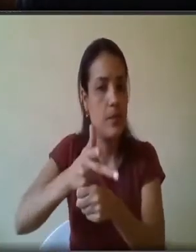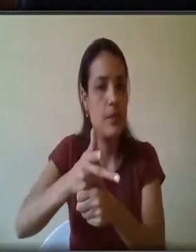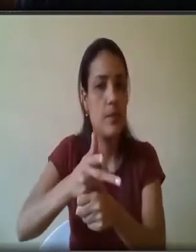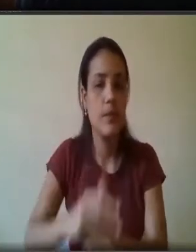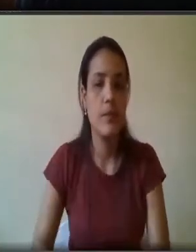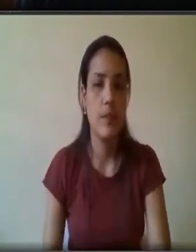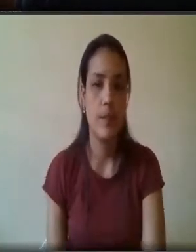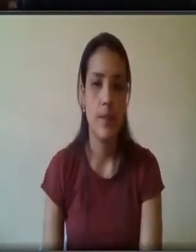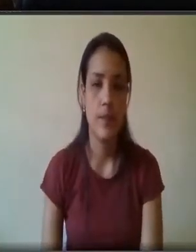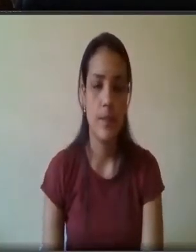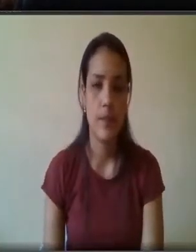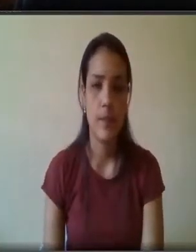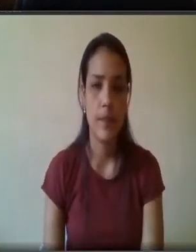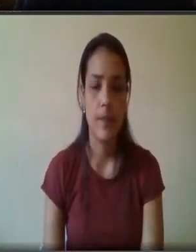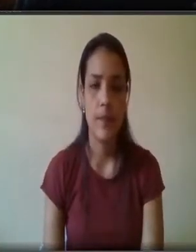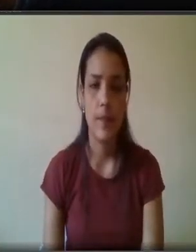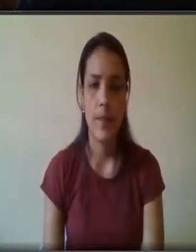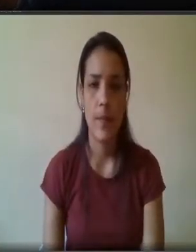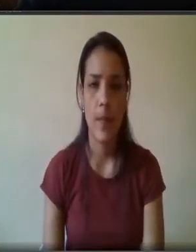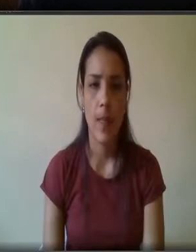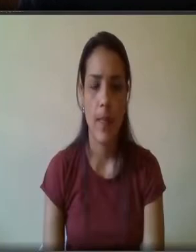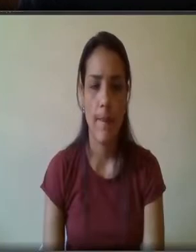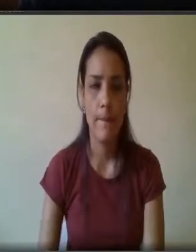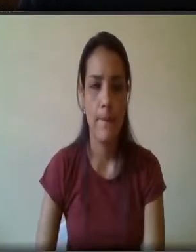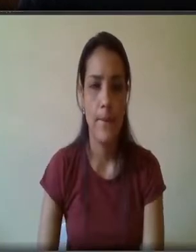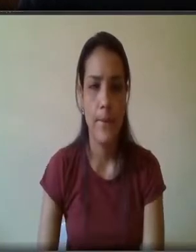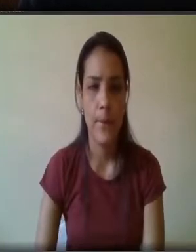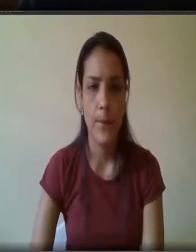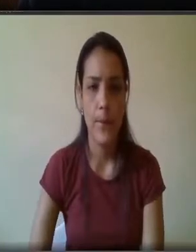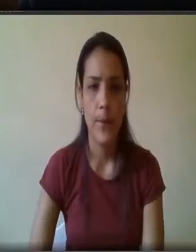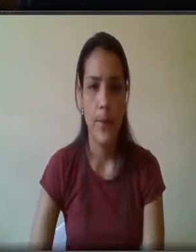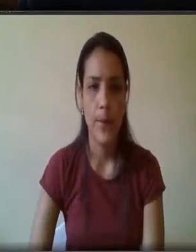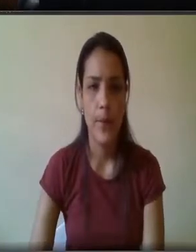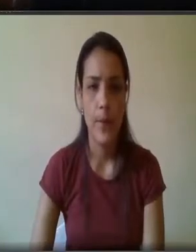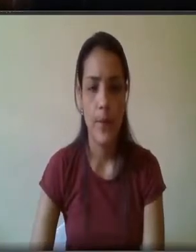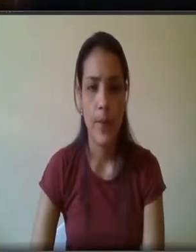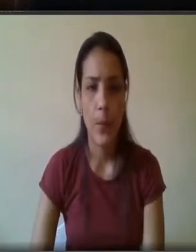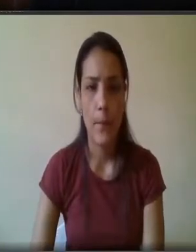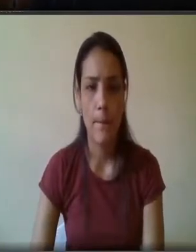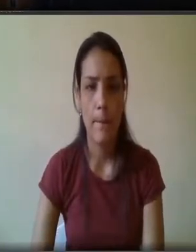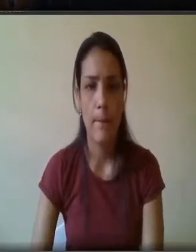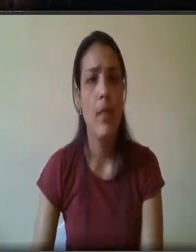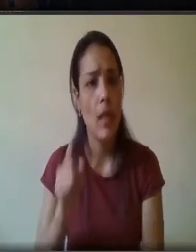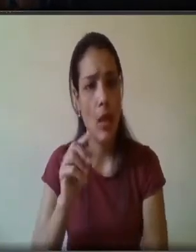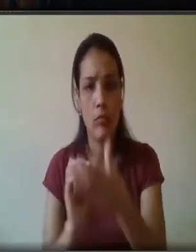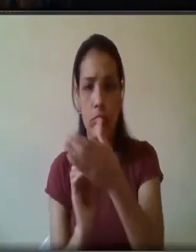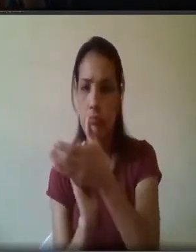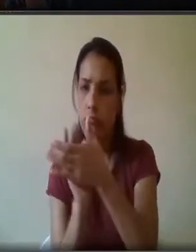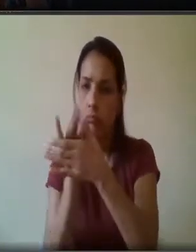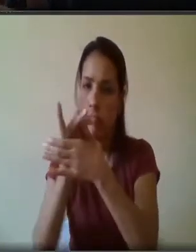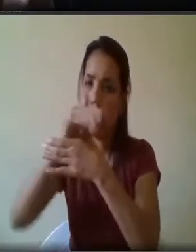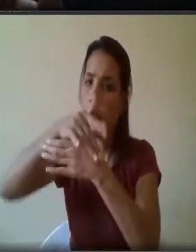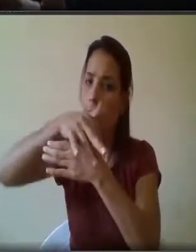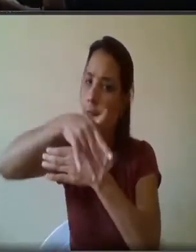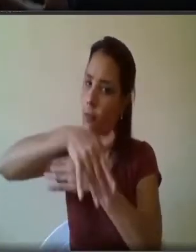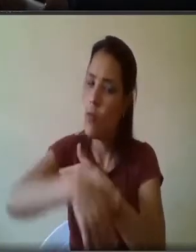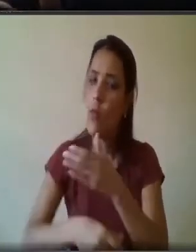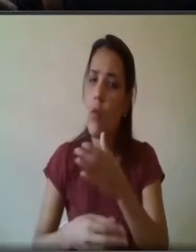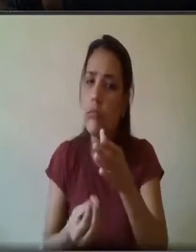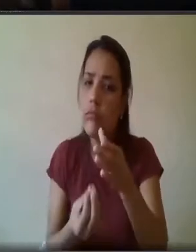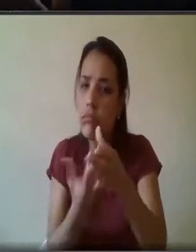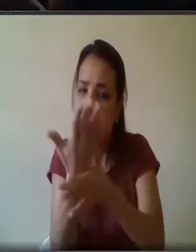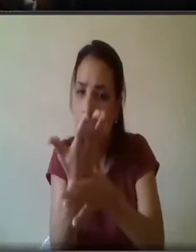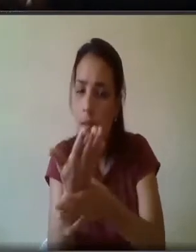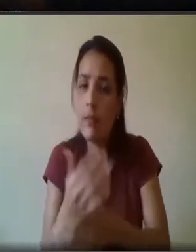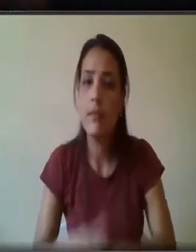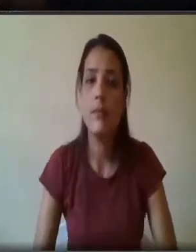como vai acontecendo. Olha os vulcões aparecendo. Olha os vulcões. Lá vem uma placa. Tá? Essa